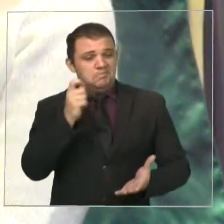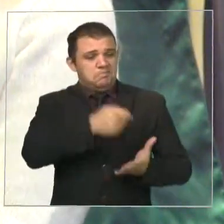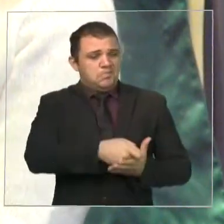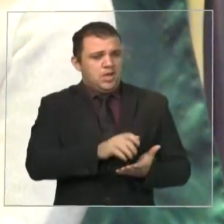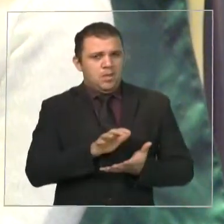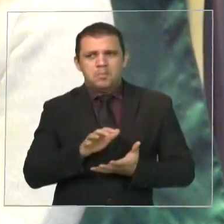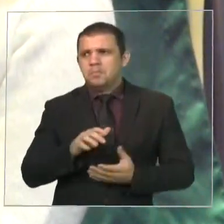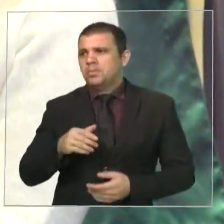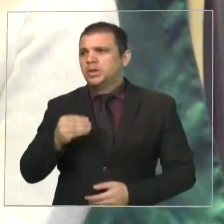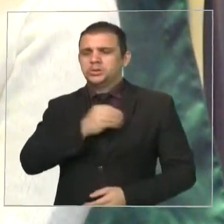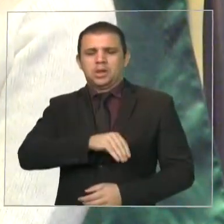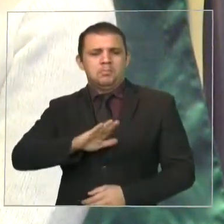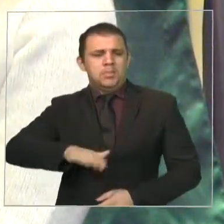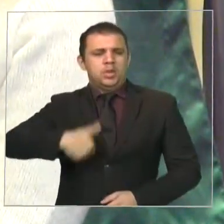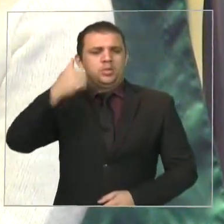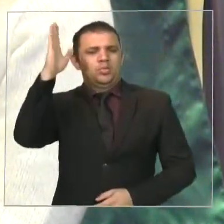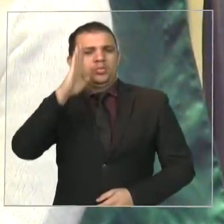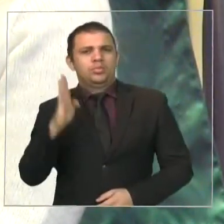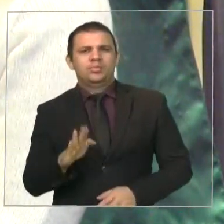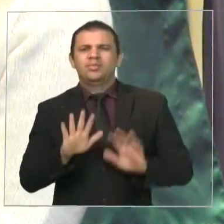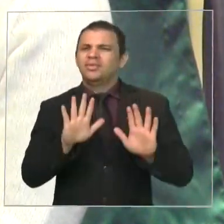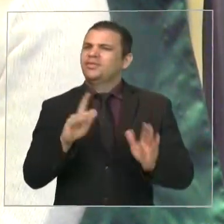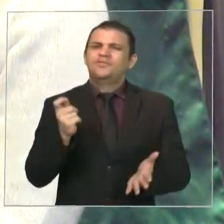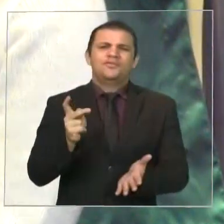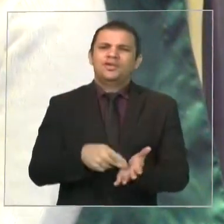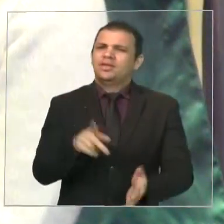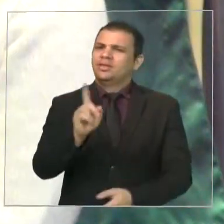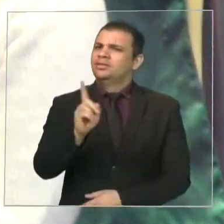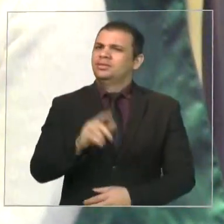de maior salário do Brasil, respeite os professores.